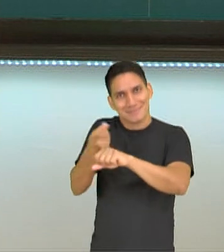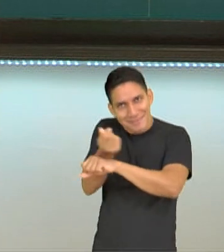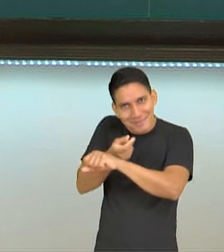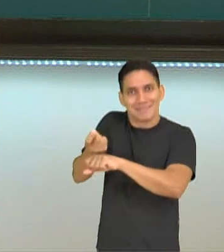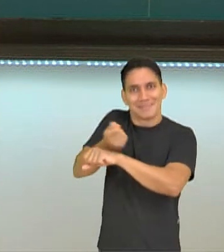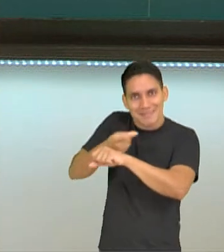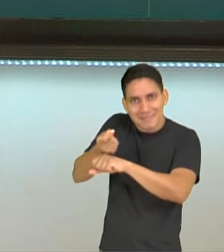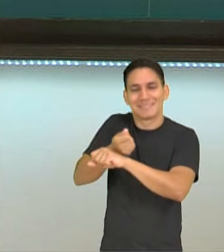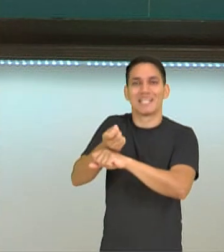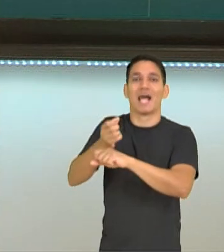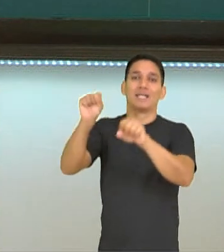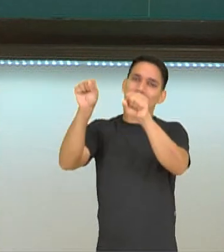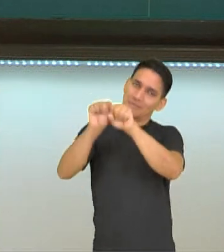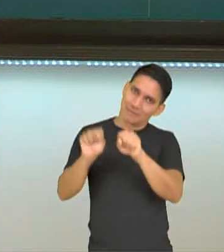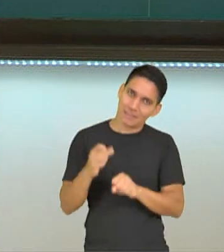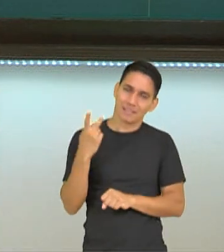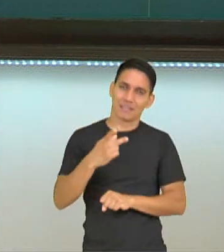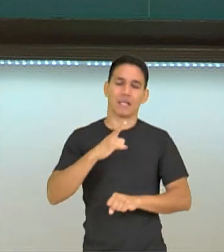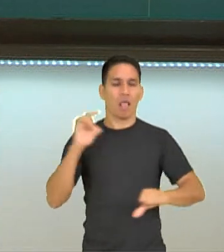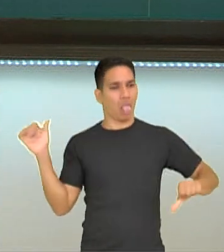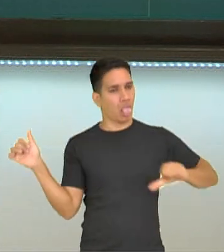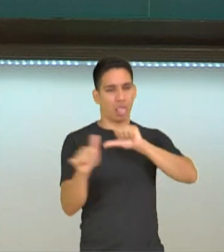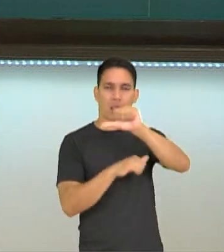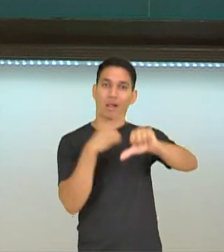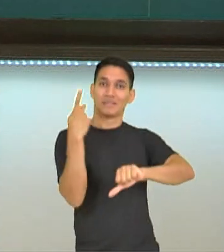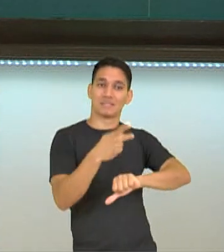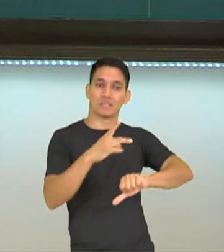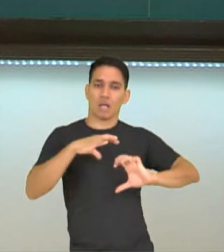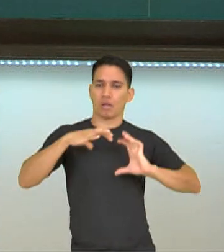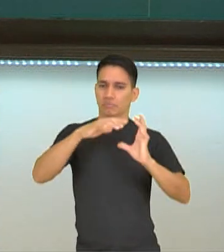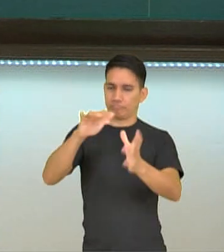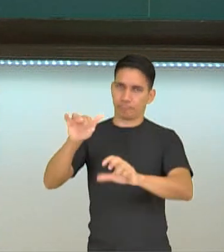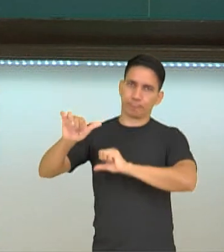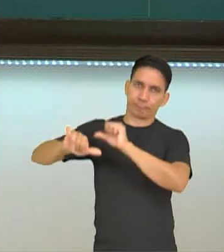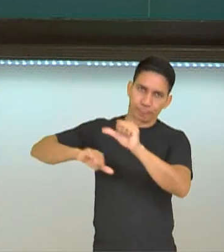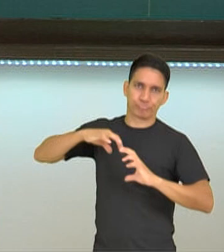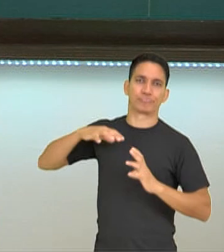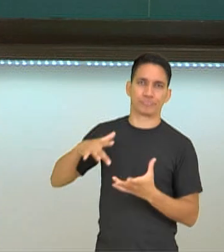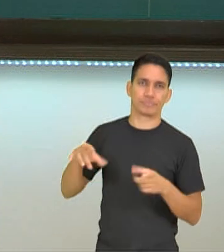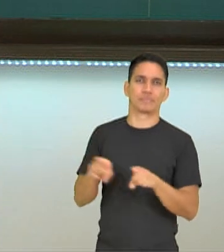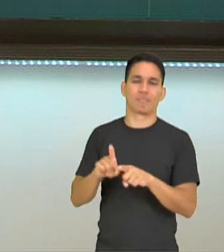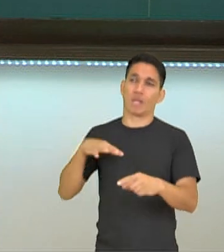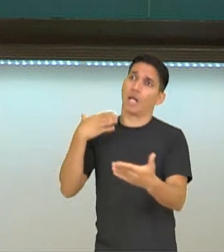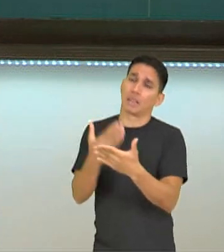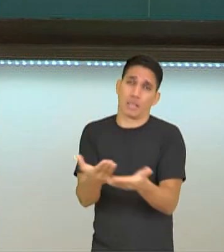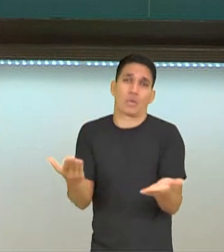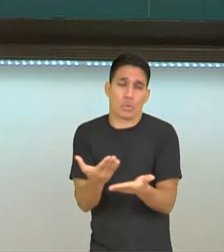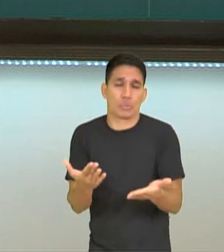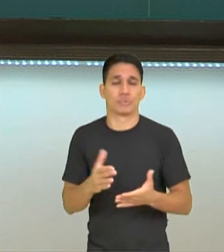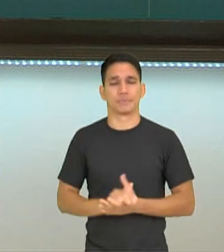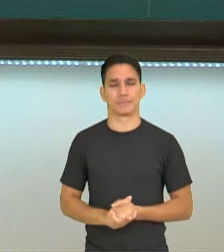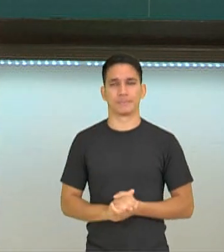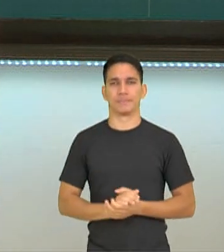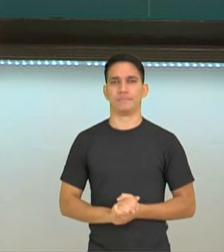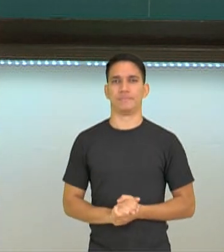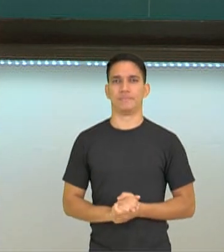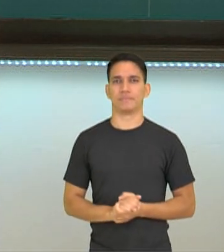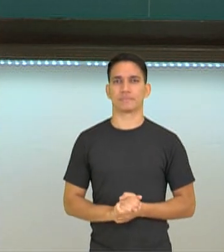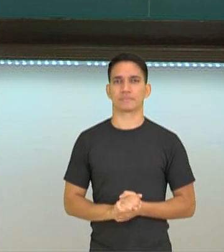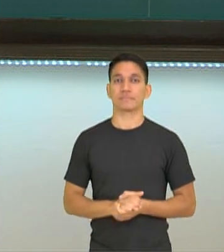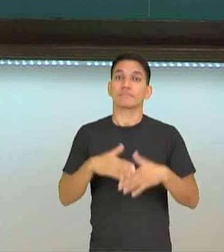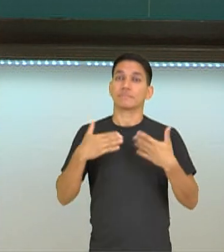alterando diretamente toda a dinâmica da humanidade até os nossos dias.